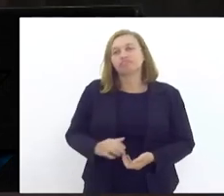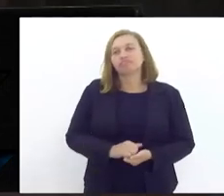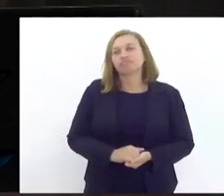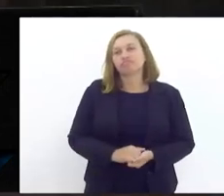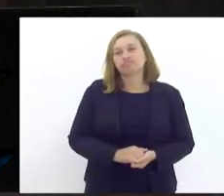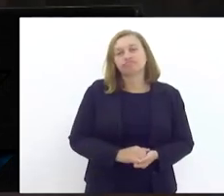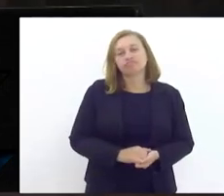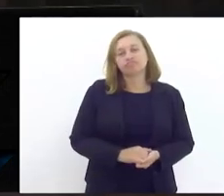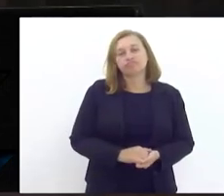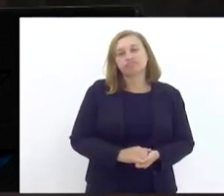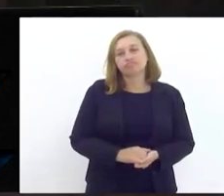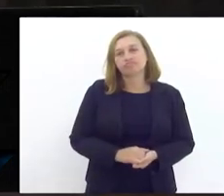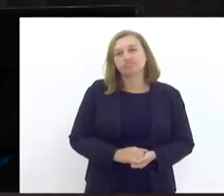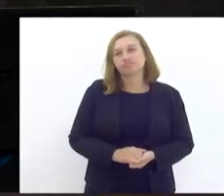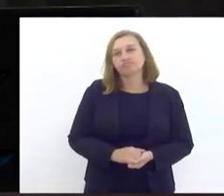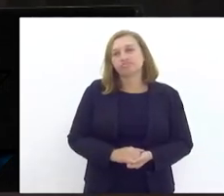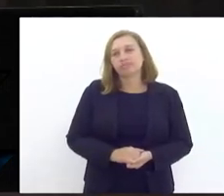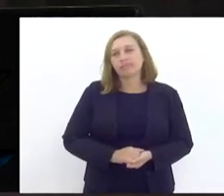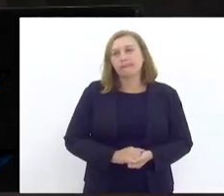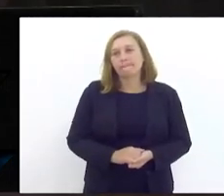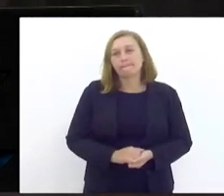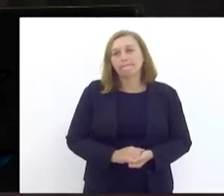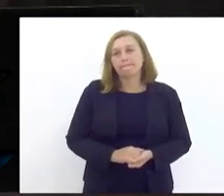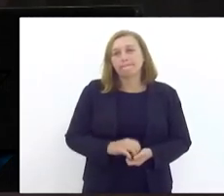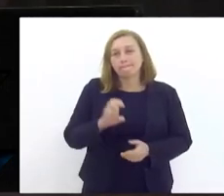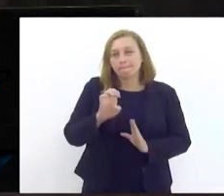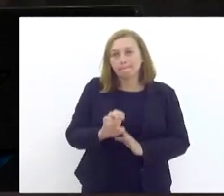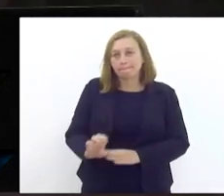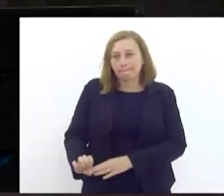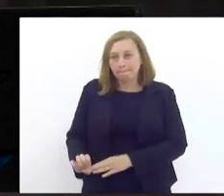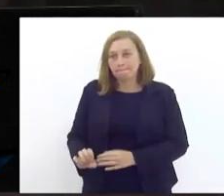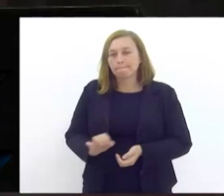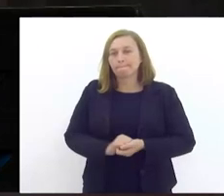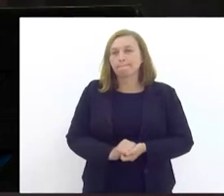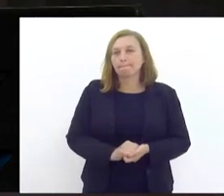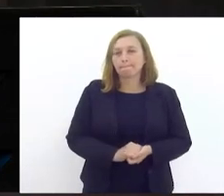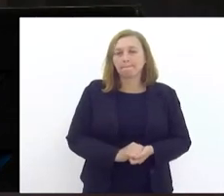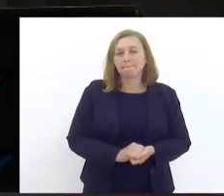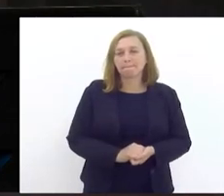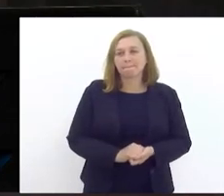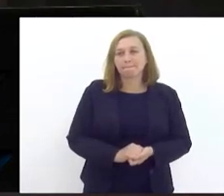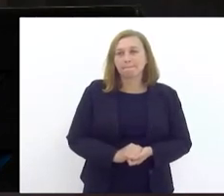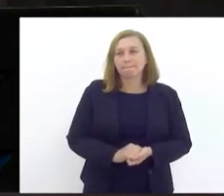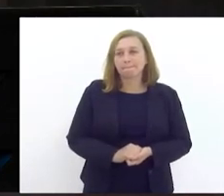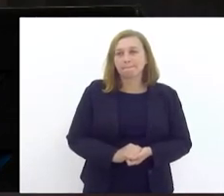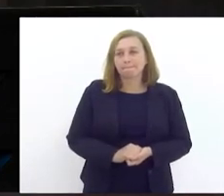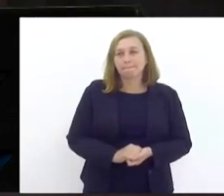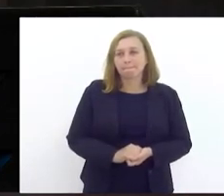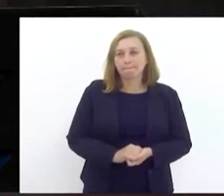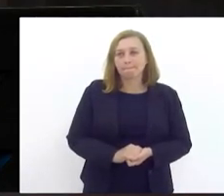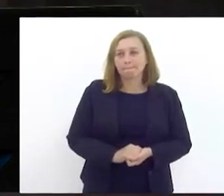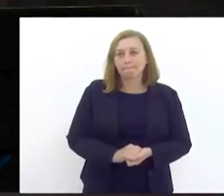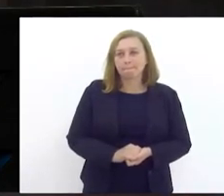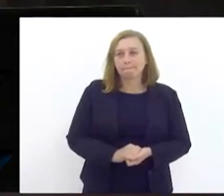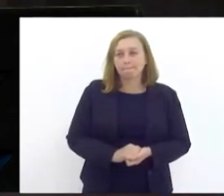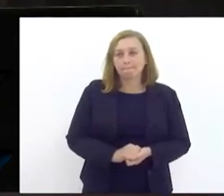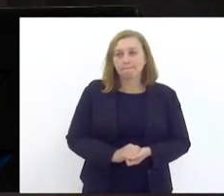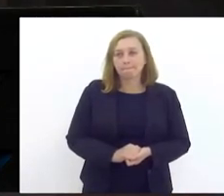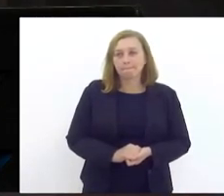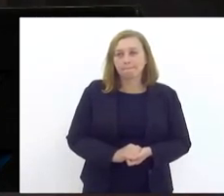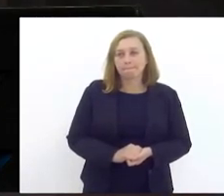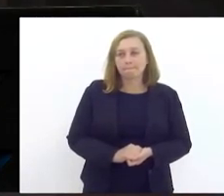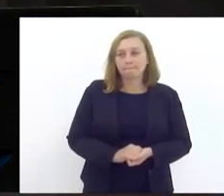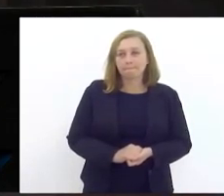starresse quando essa esquerda subserviente Quando aqueles apiguados